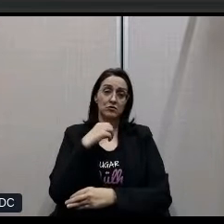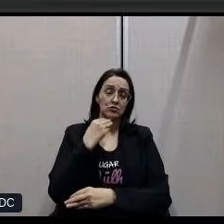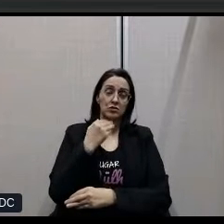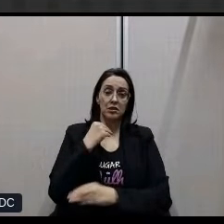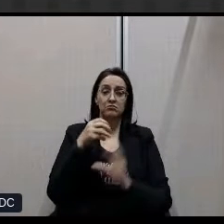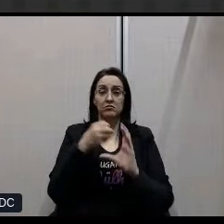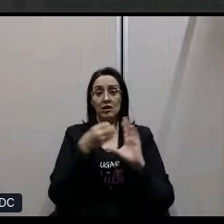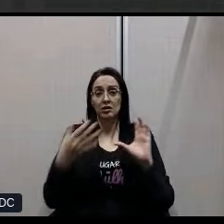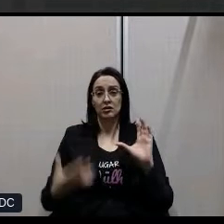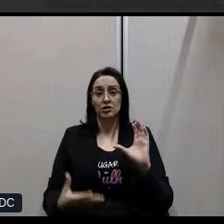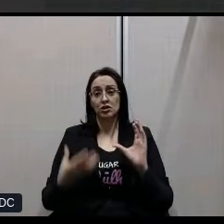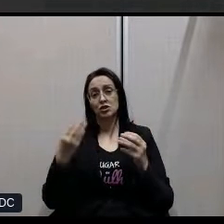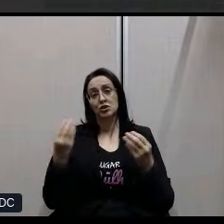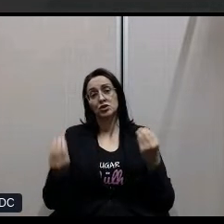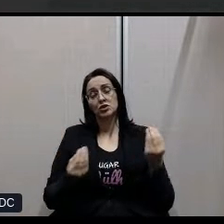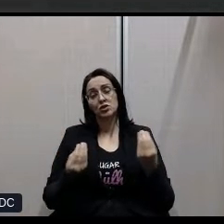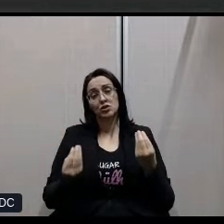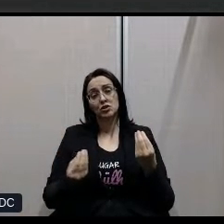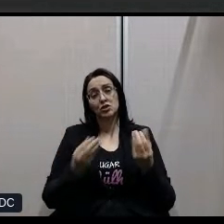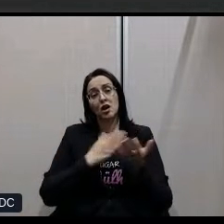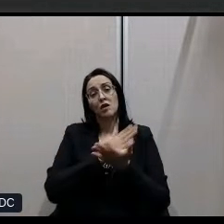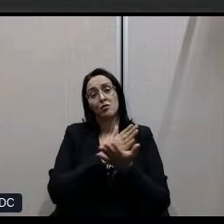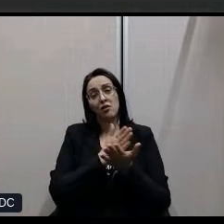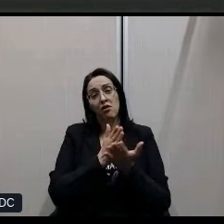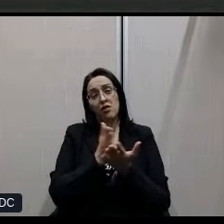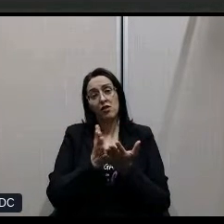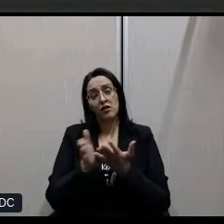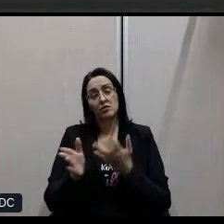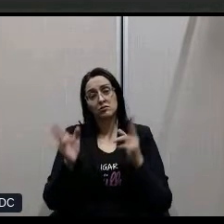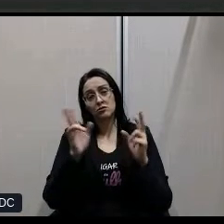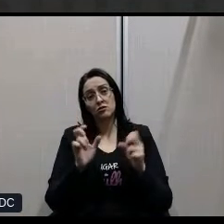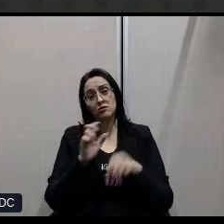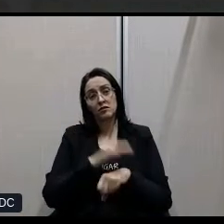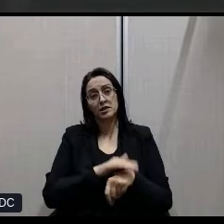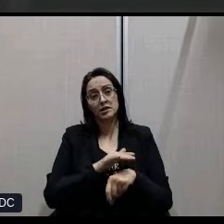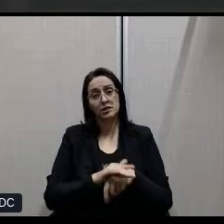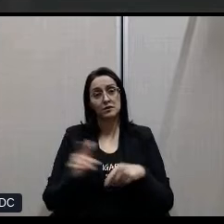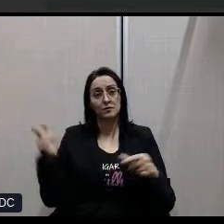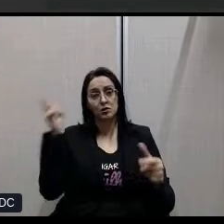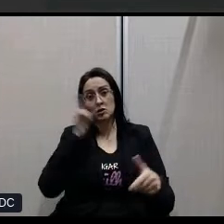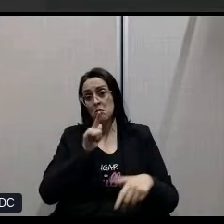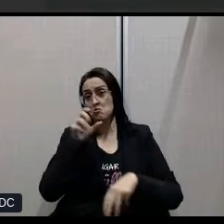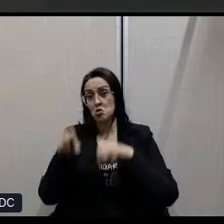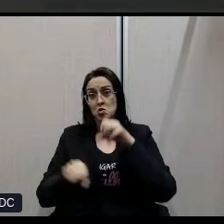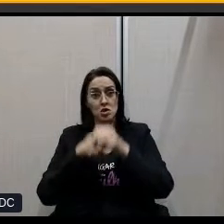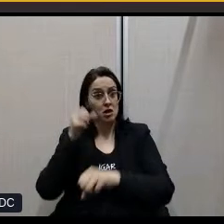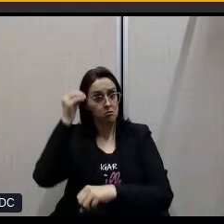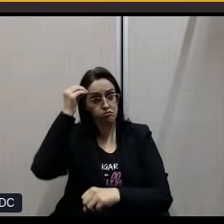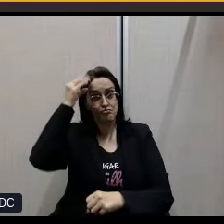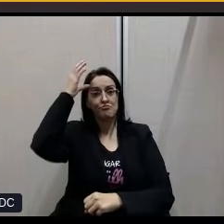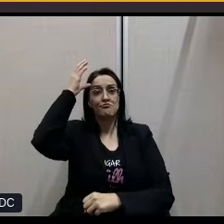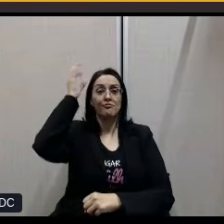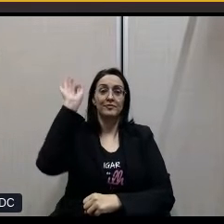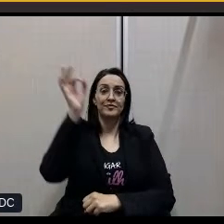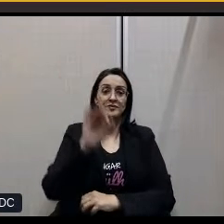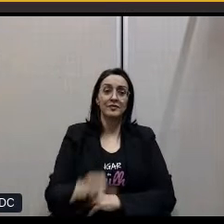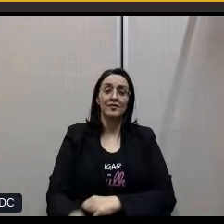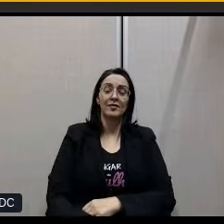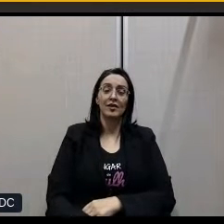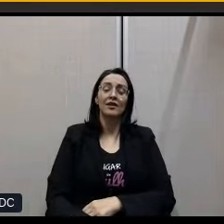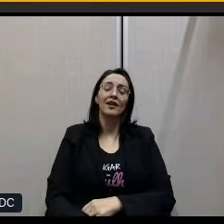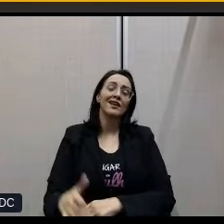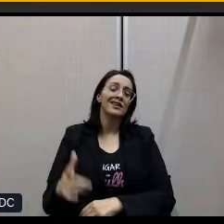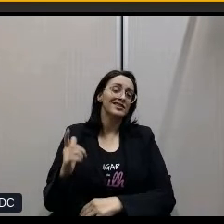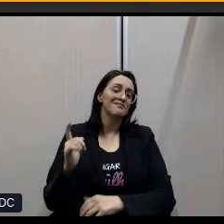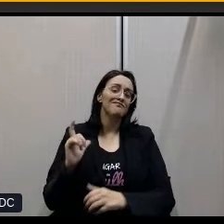são as características, abordagens, métodos que eu tenho que fazer para correr atrás? E